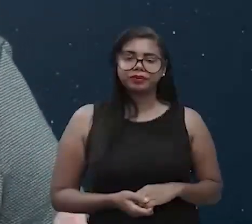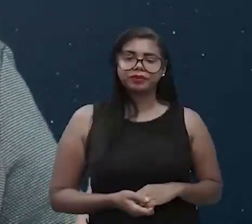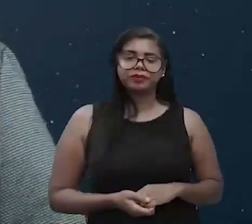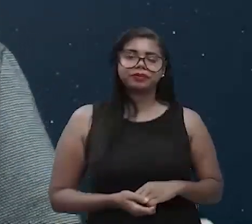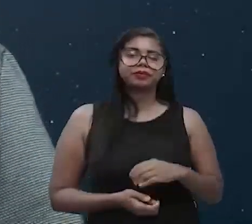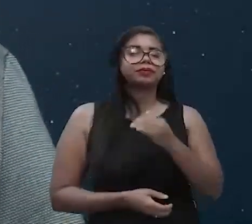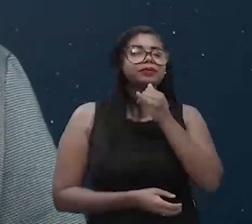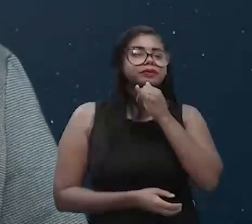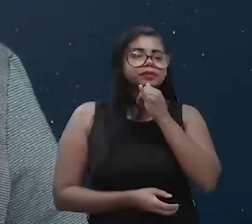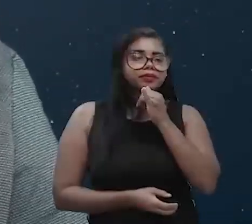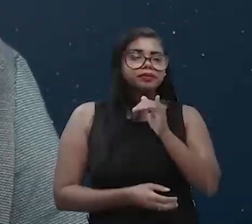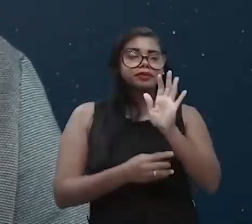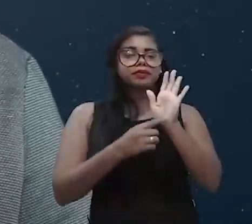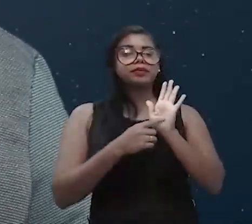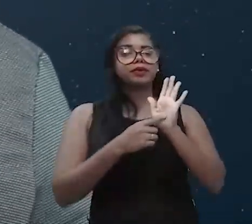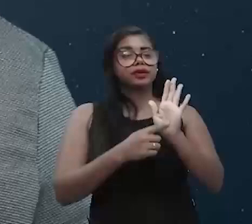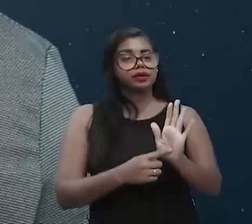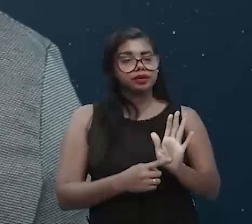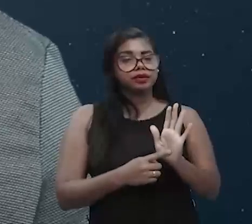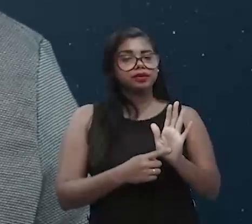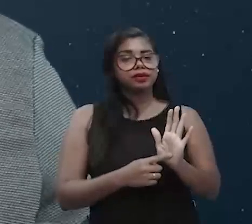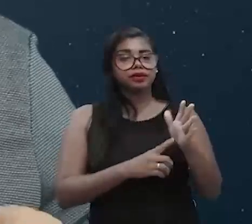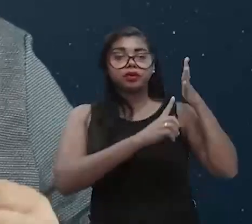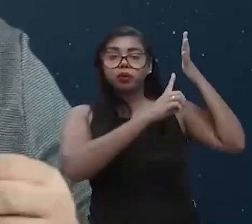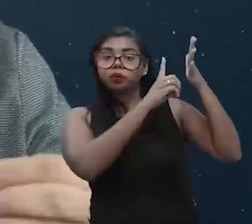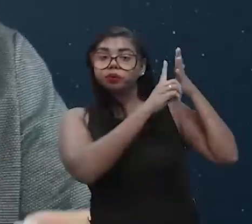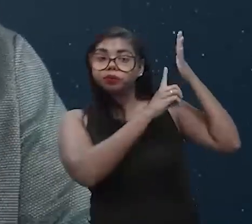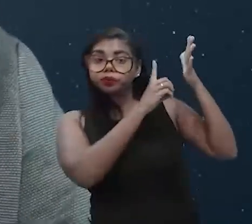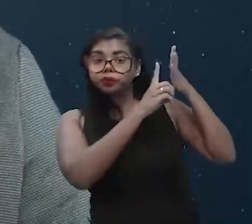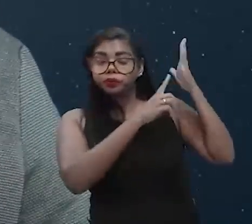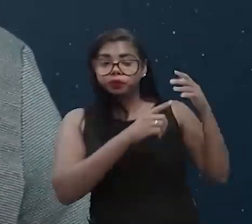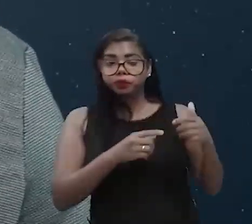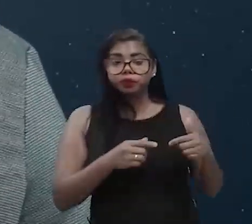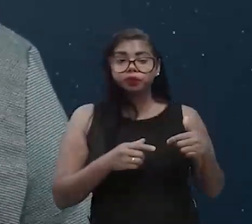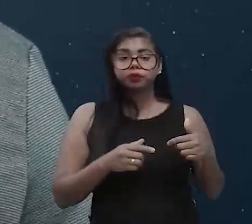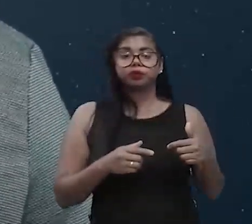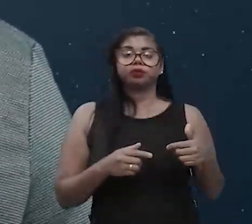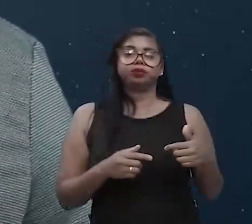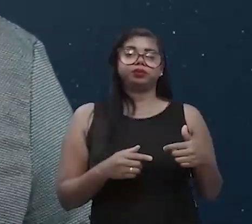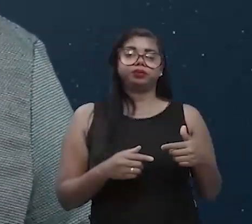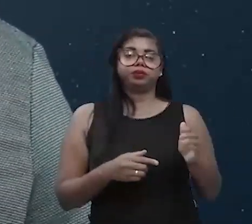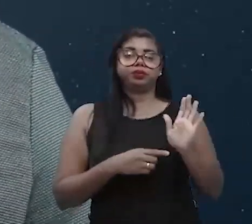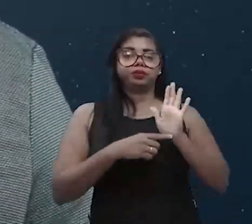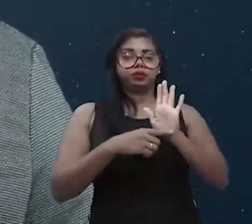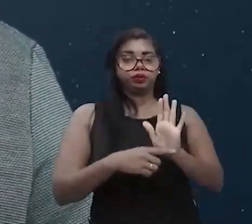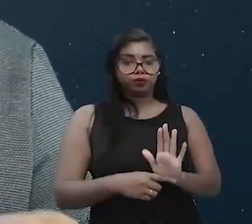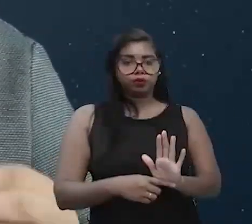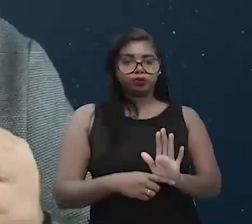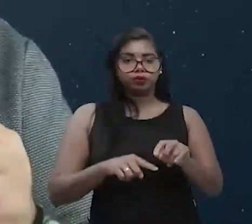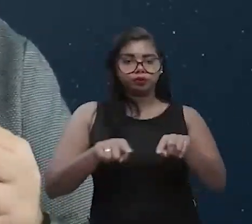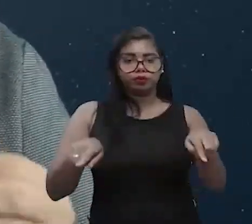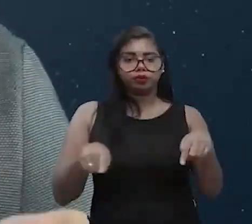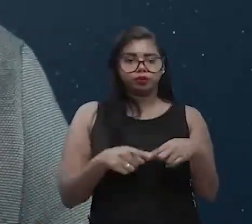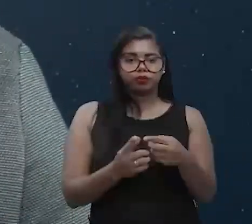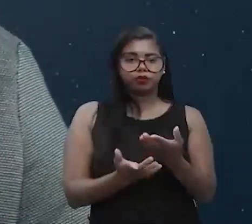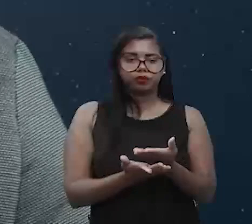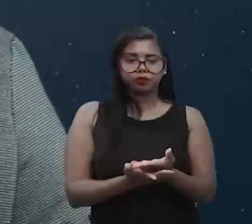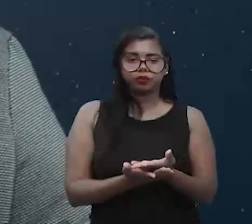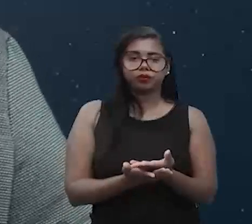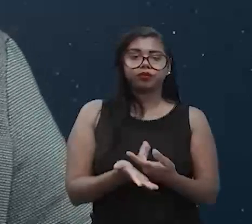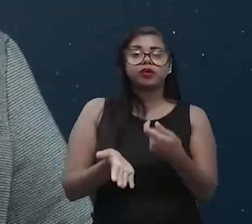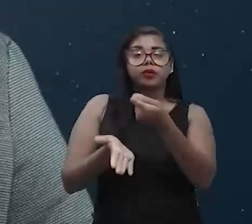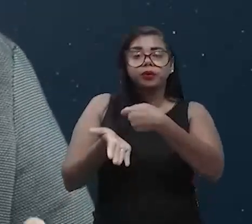na apresentação de um trabalho, de um seminário, vai depender muito do teu interlocutor. Então, ó, o nível